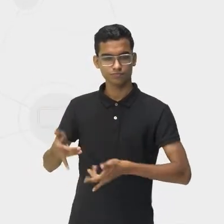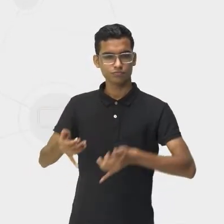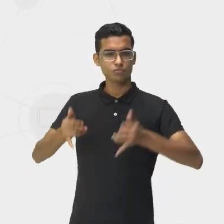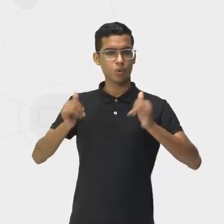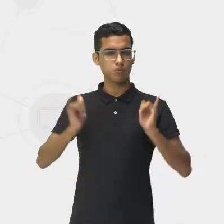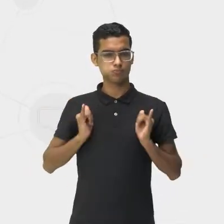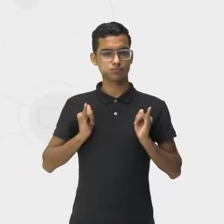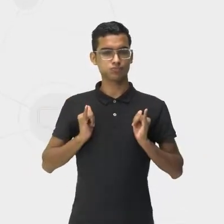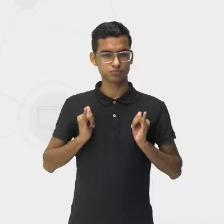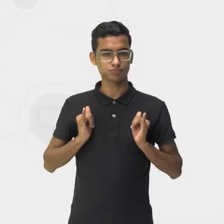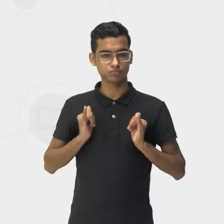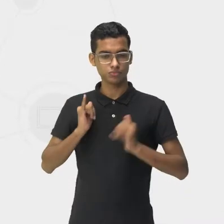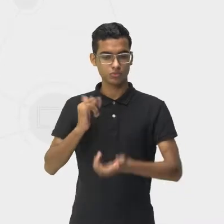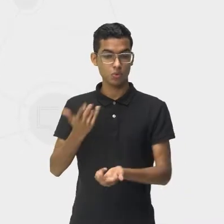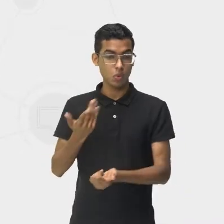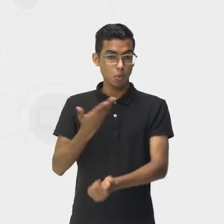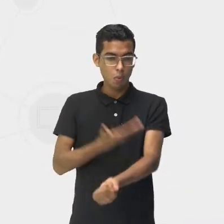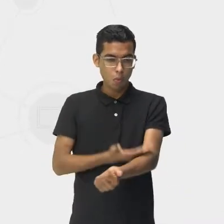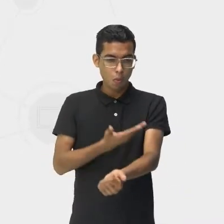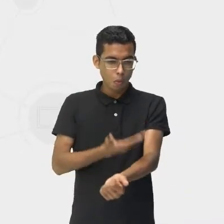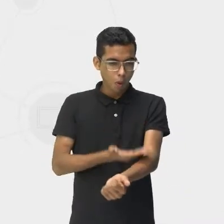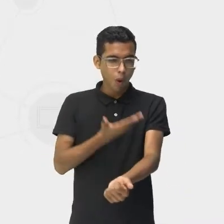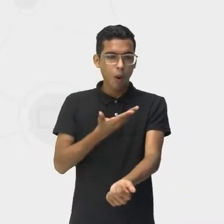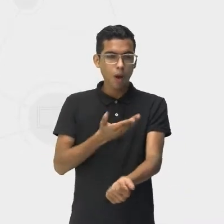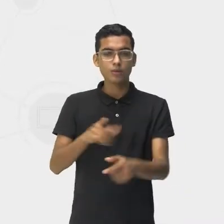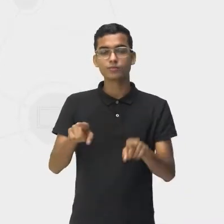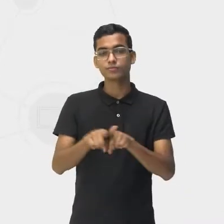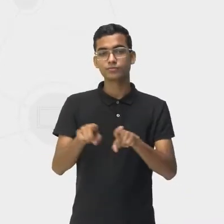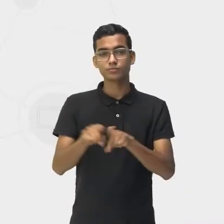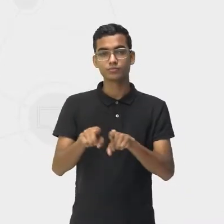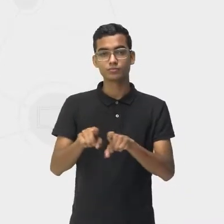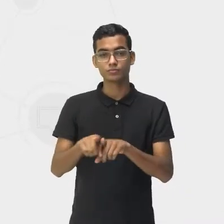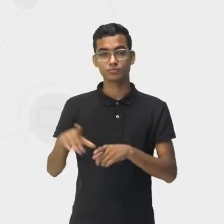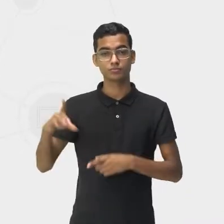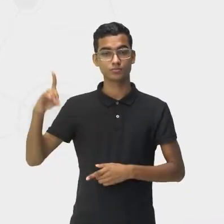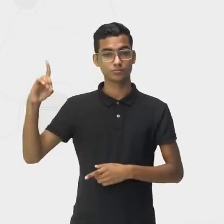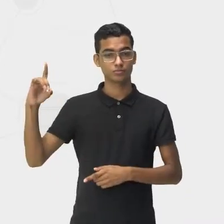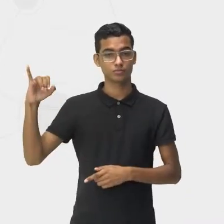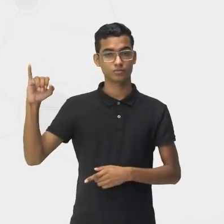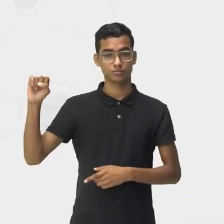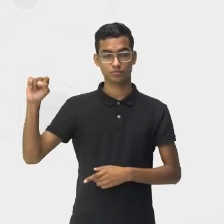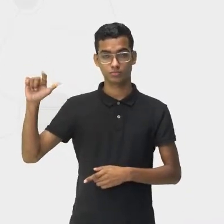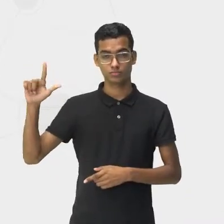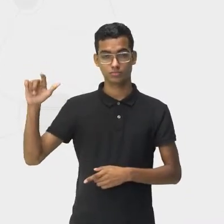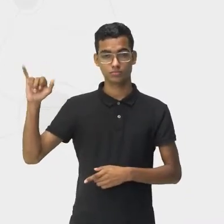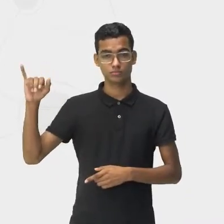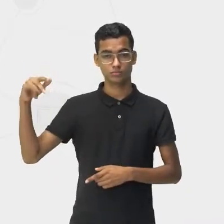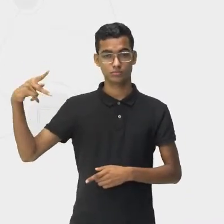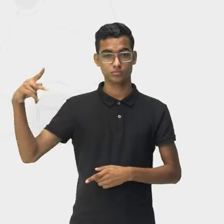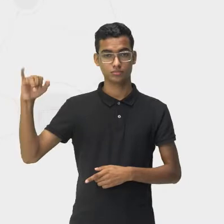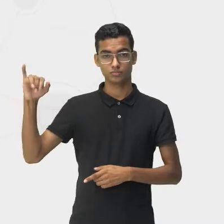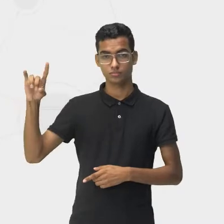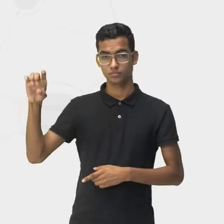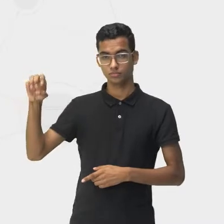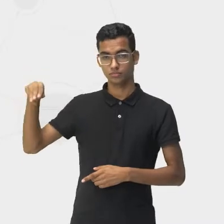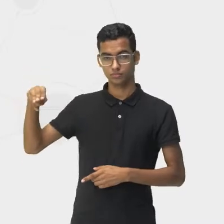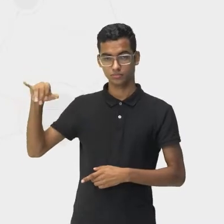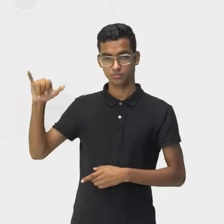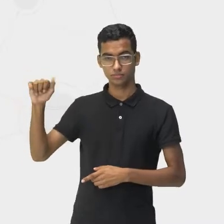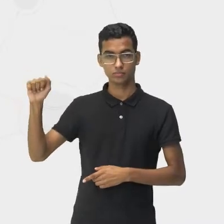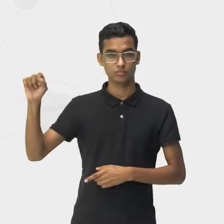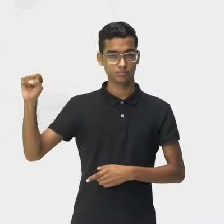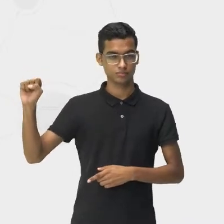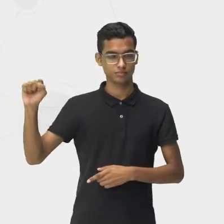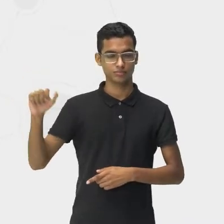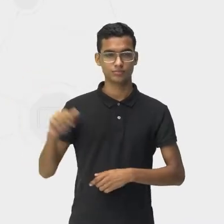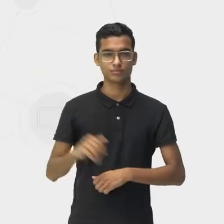hipertensão arterial e dislipidemias. Eita! E aí, o que será que é tudo isso, hein? Não se preocupem, vocês